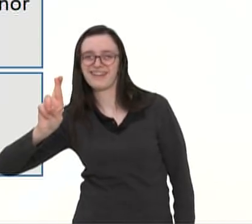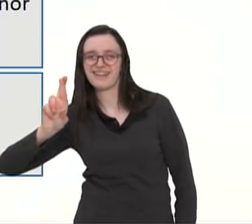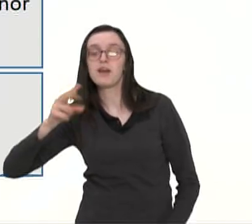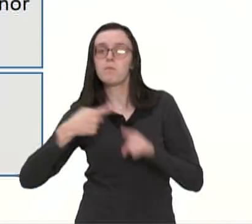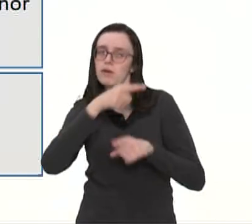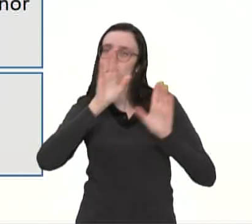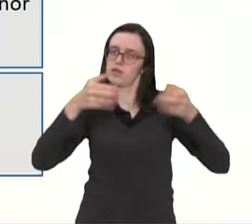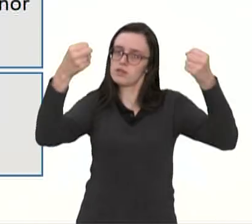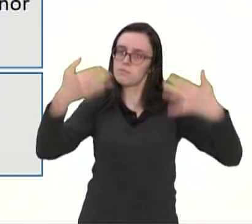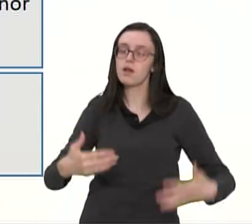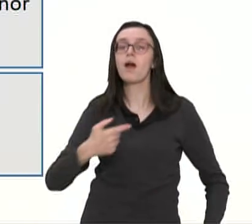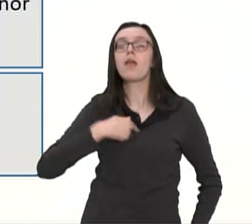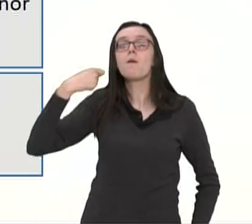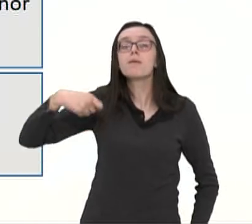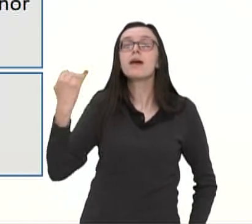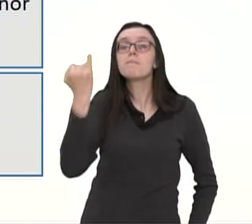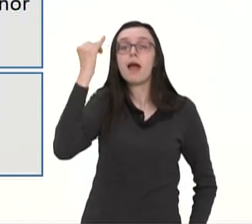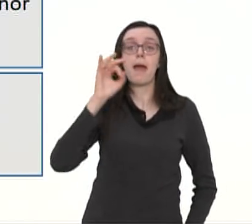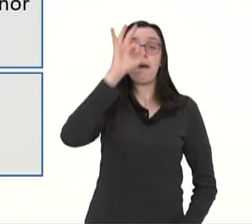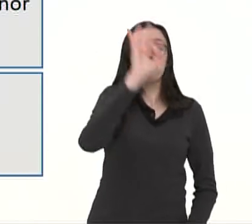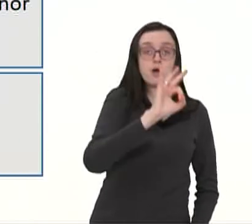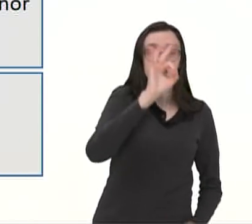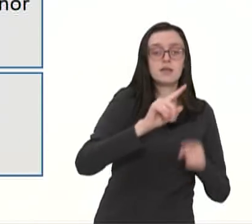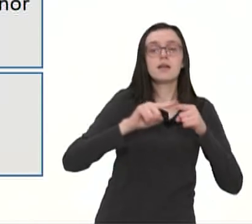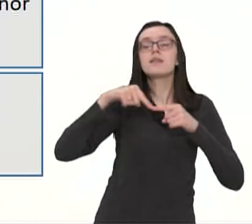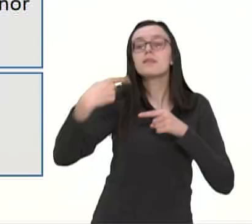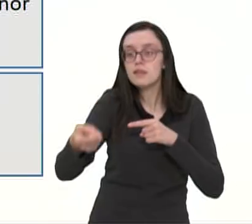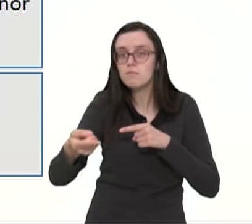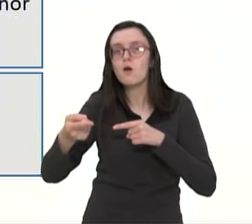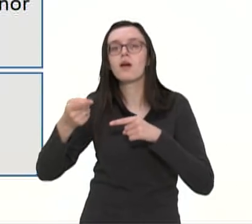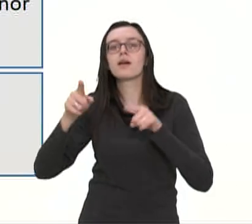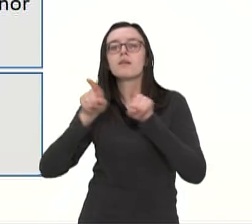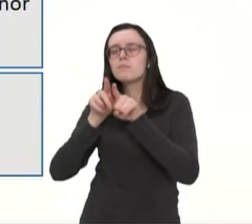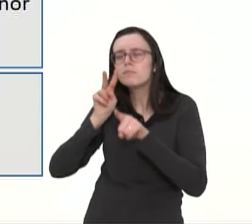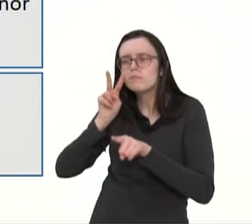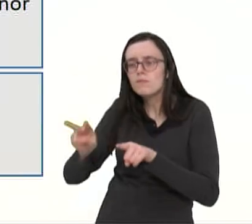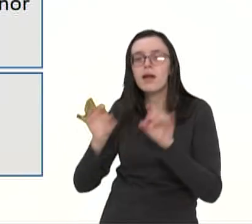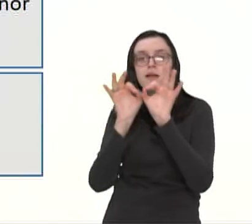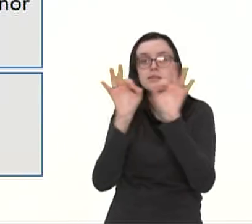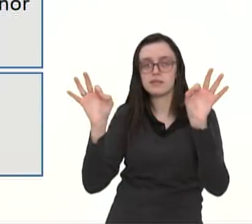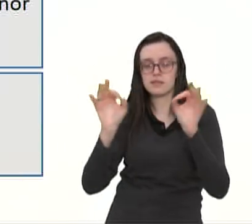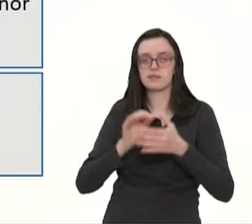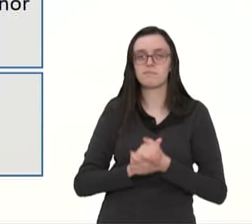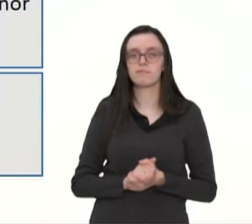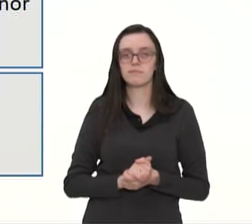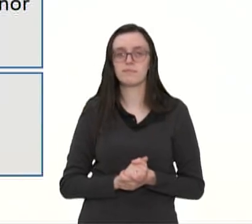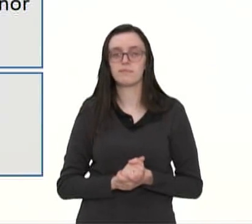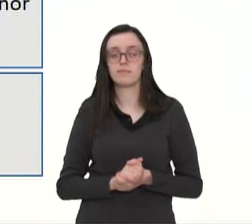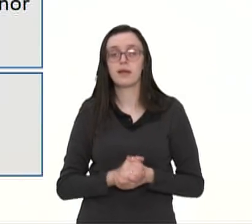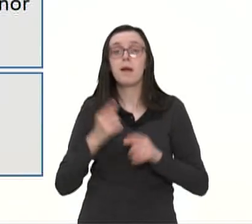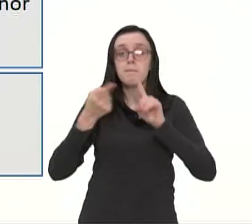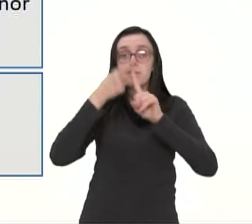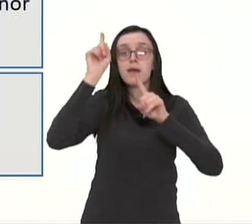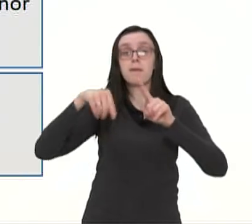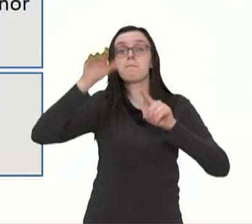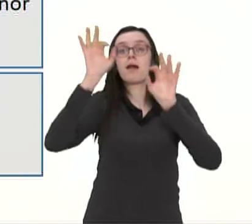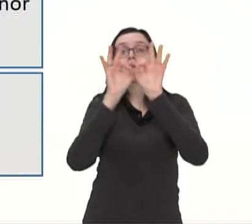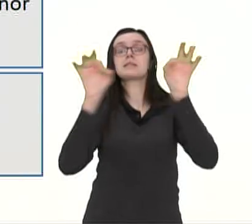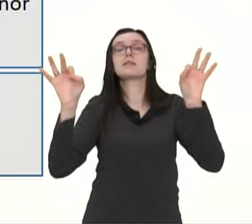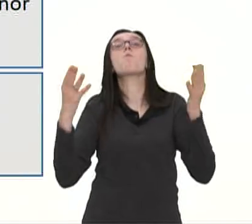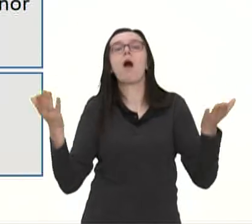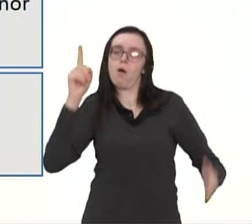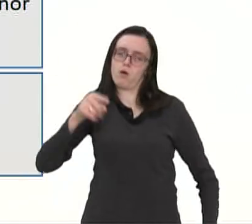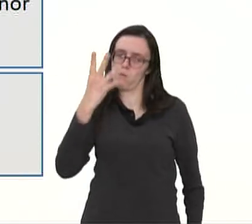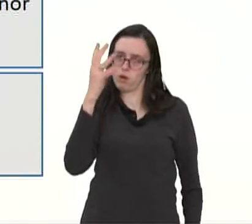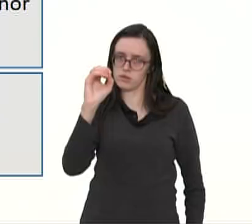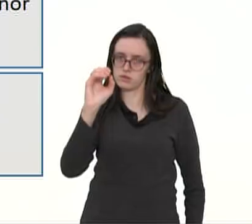aqui está dizendo que eu tenho que considerar a porcentagem igual à distância, certo? Vou começar ali, então, pela maior distância. Qual que é a maior?